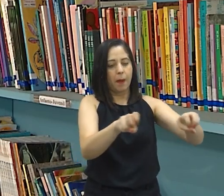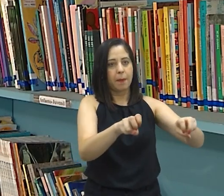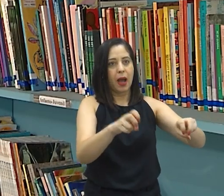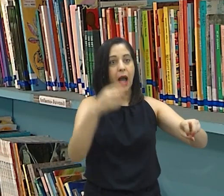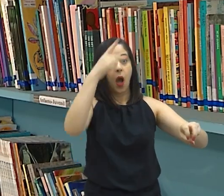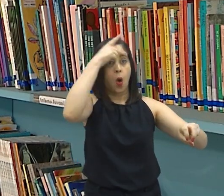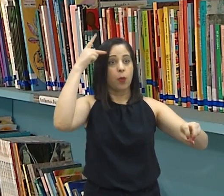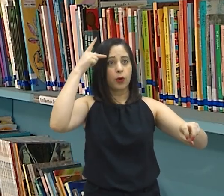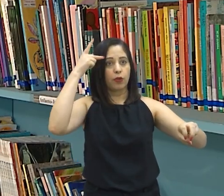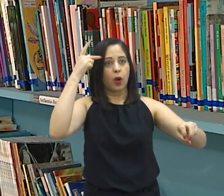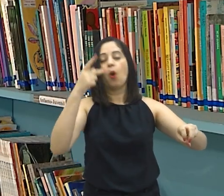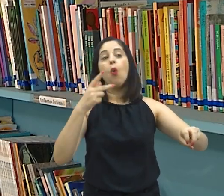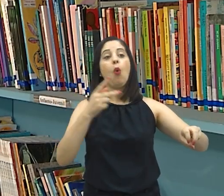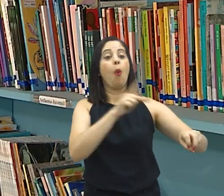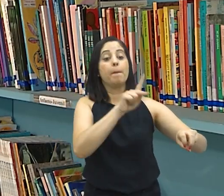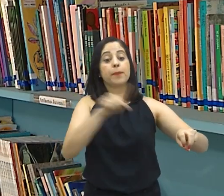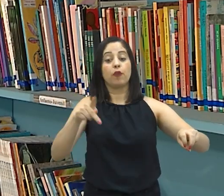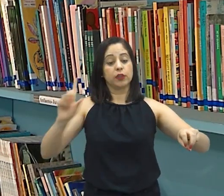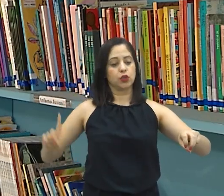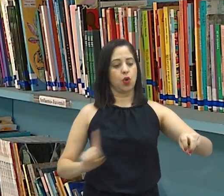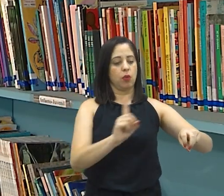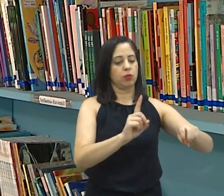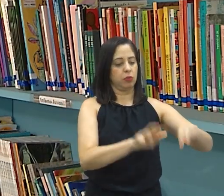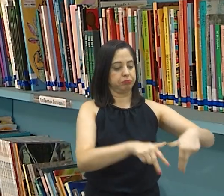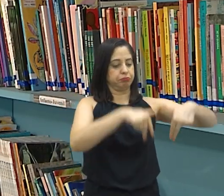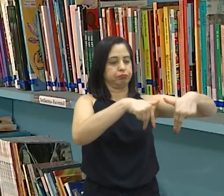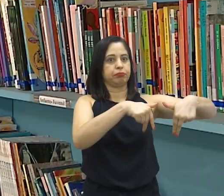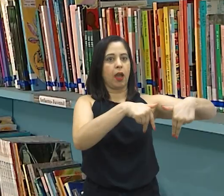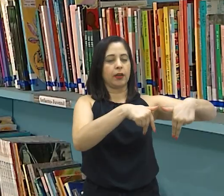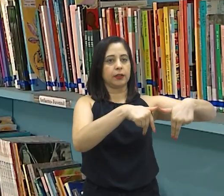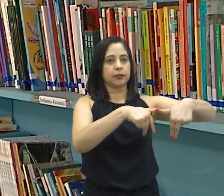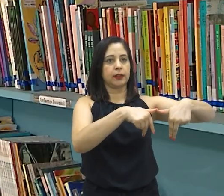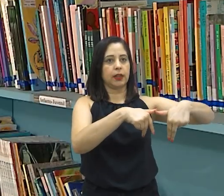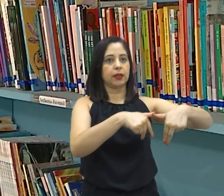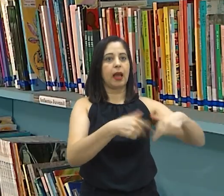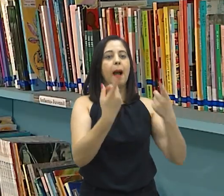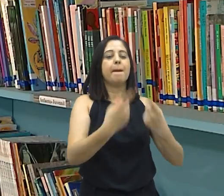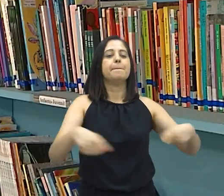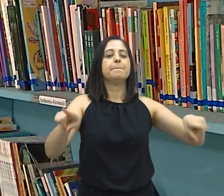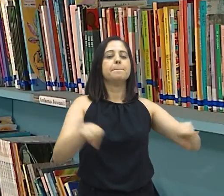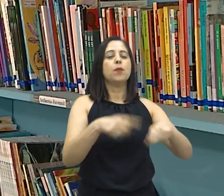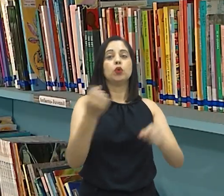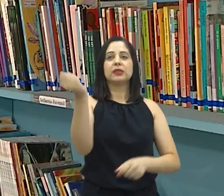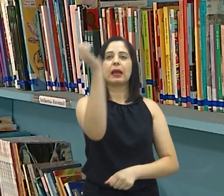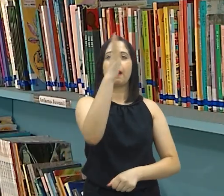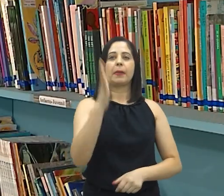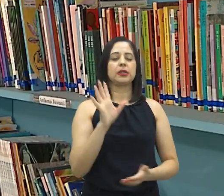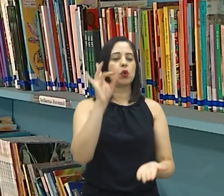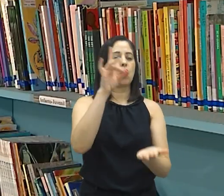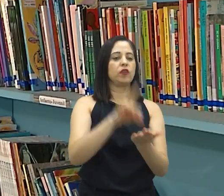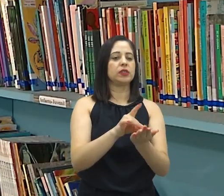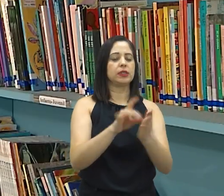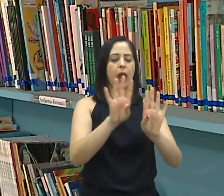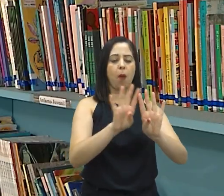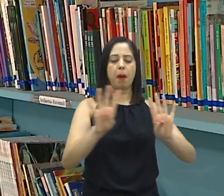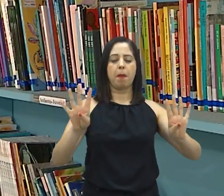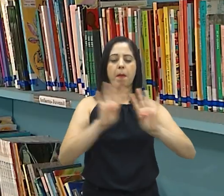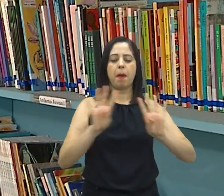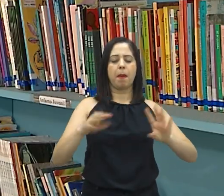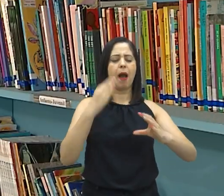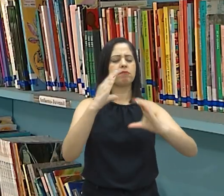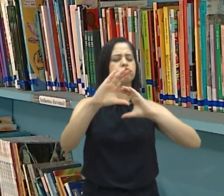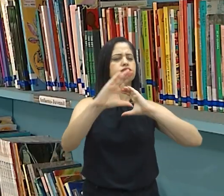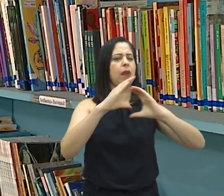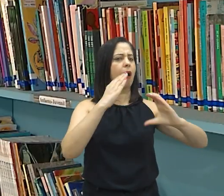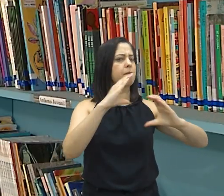hino nacional. Ela ensinava, assim, como professor de música, uma das matérias, ou uma prática que havia